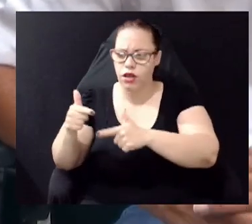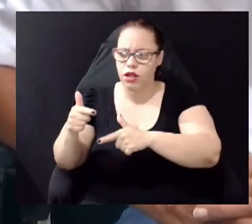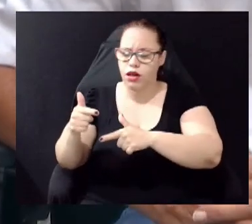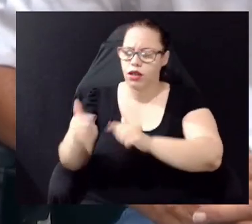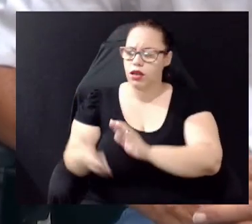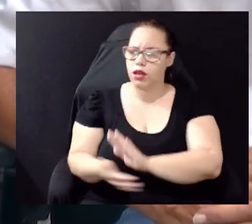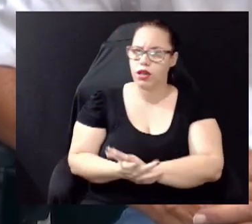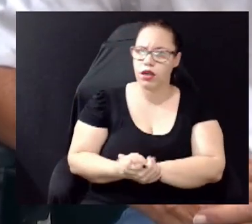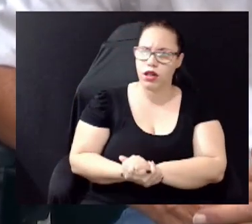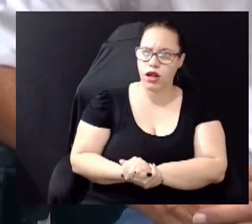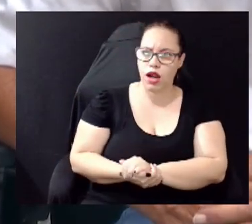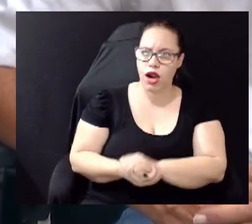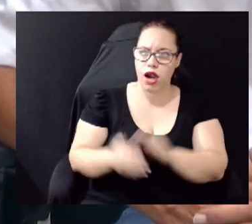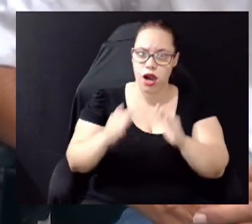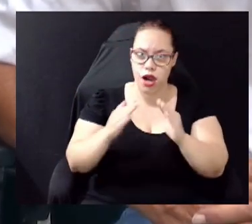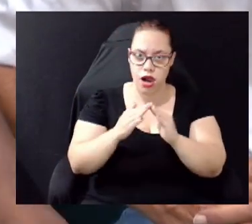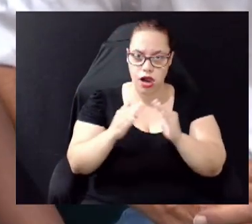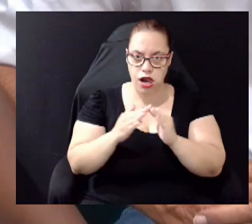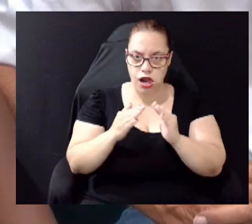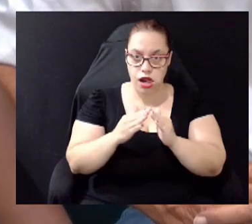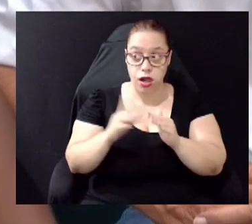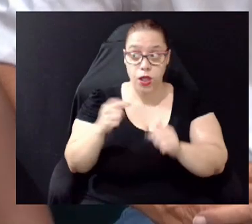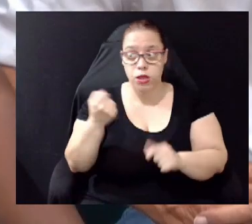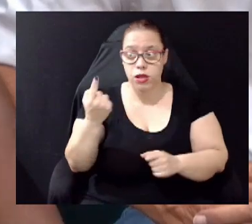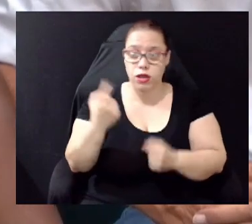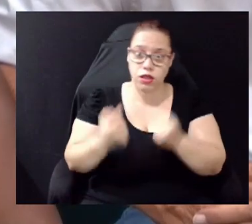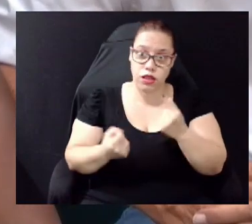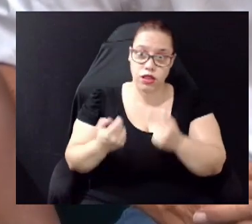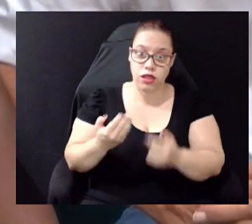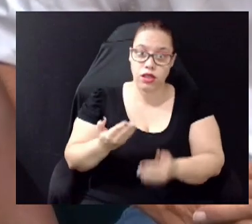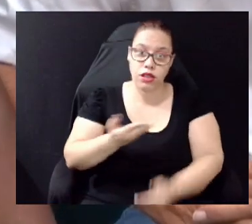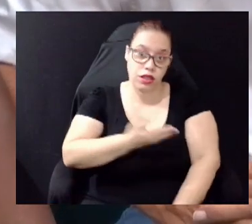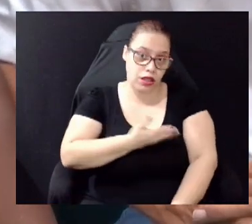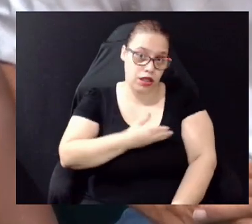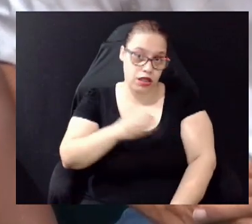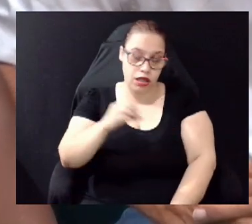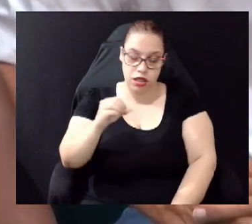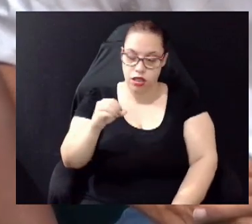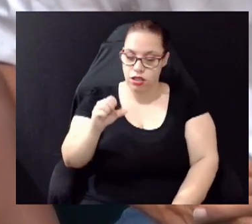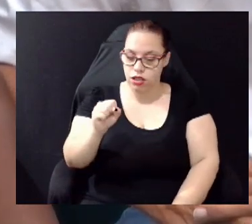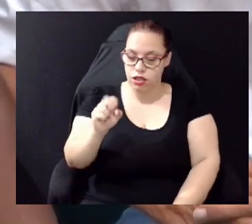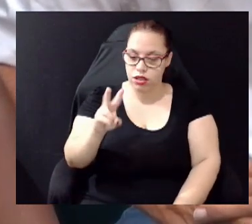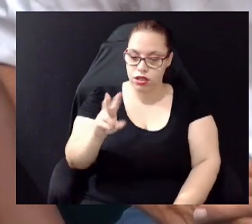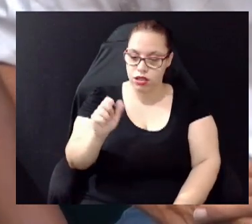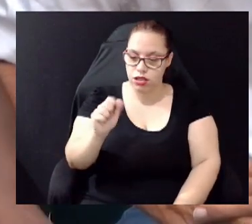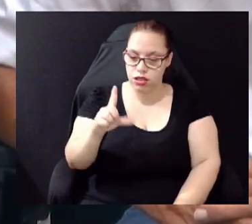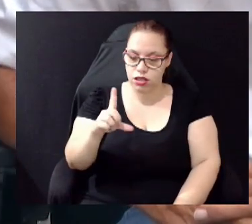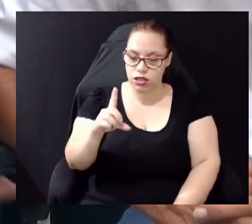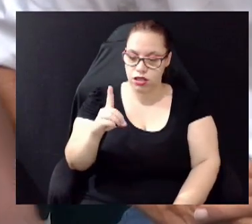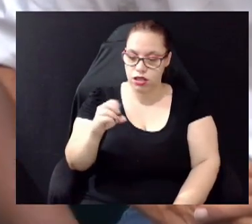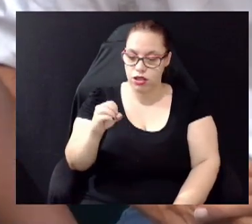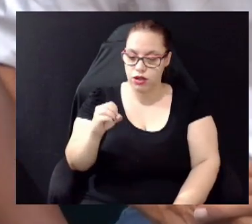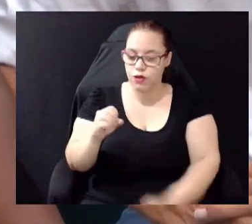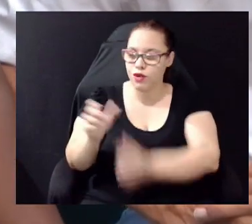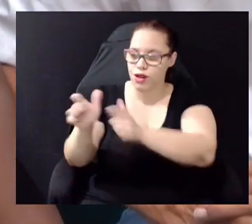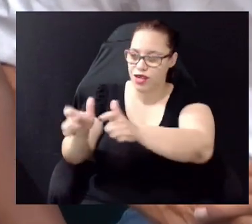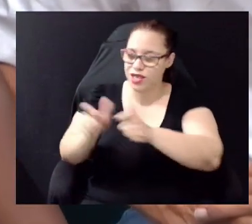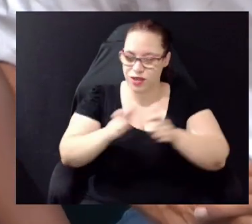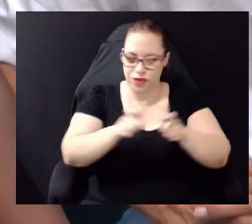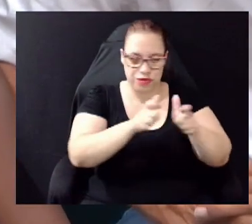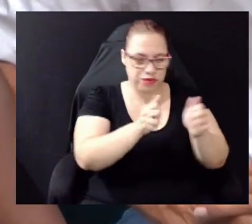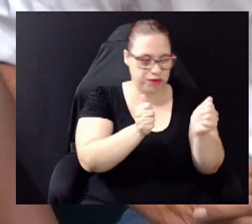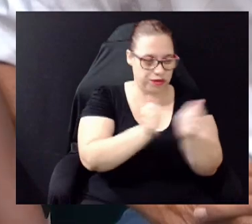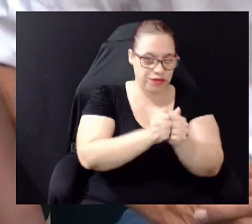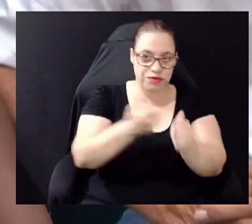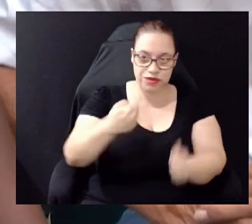estão em casa, estão com outra demanda. E o nosso parceiro Oswaldo, que está com a gente em tudo. Onde a gente vai, o Oswaldo